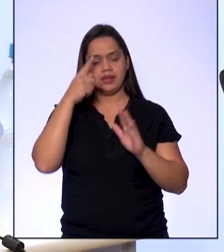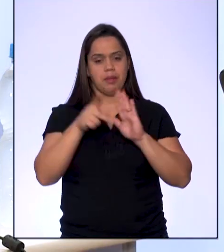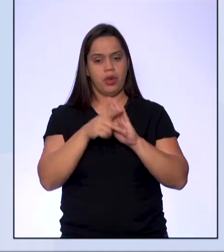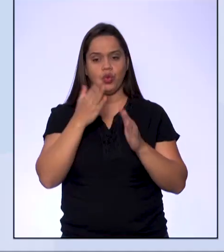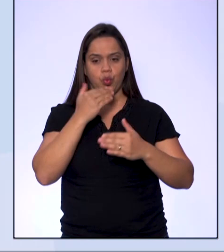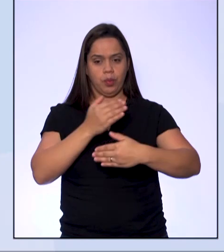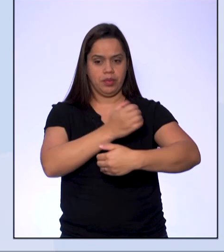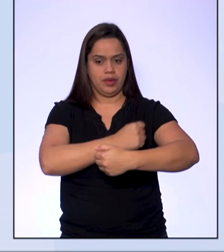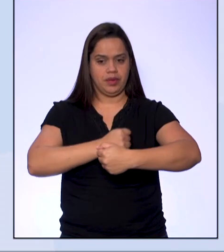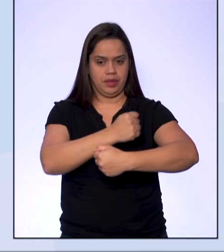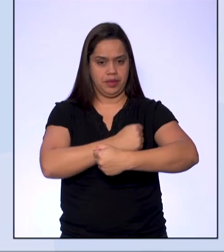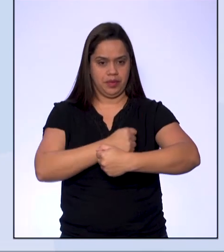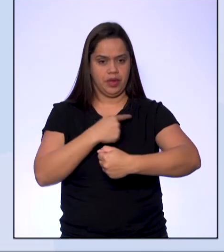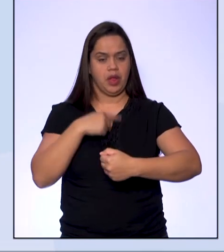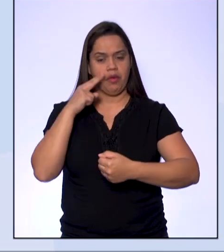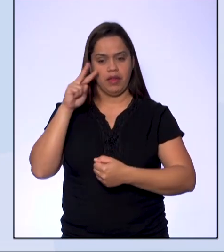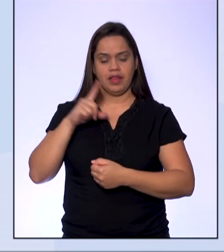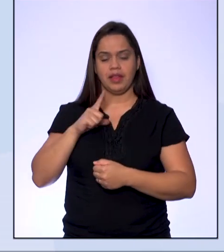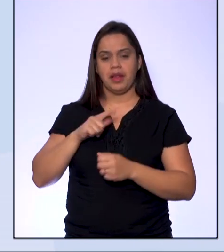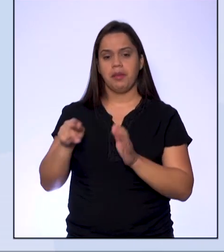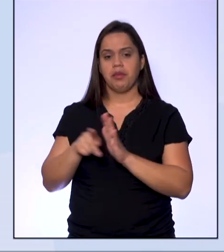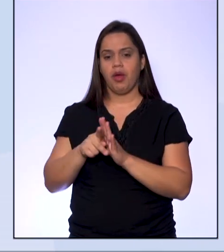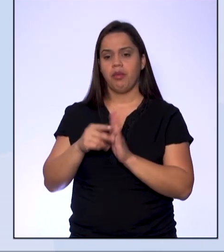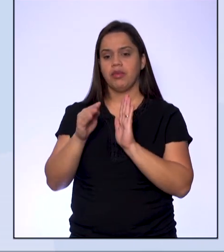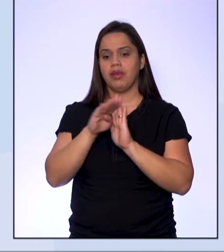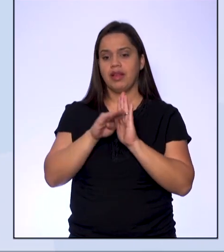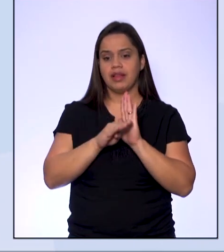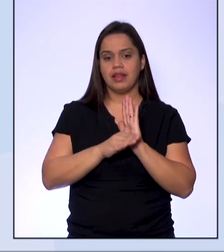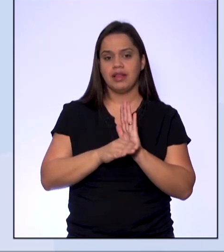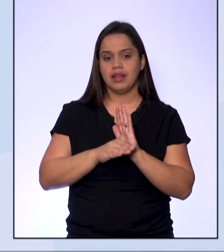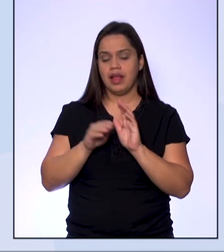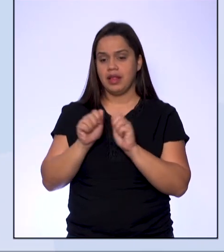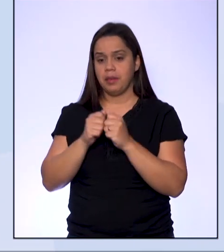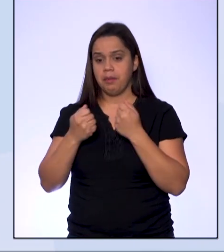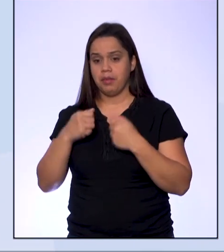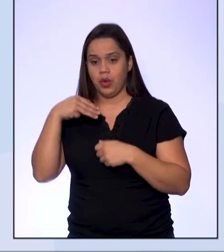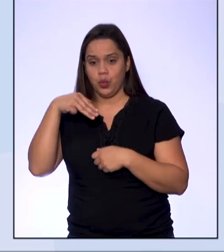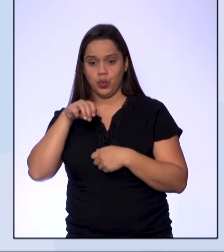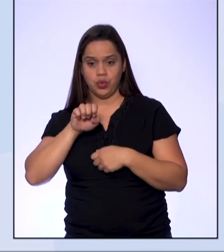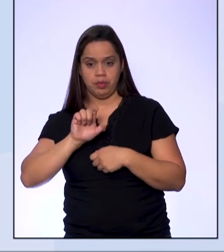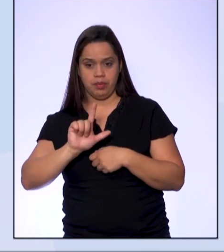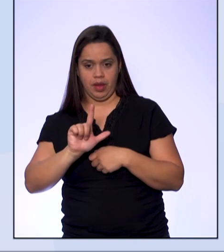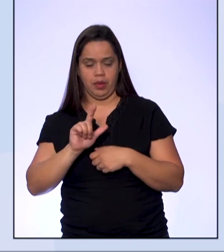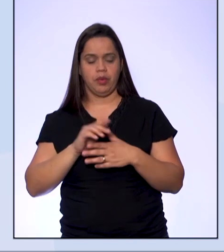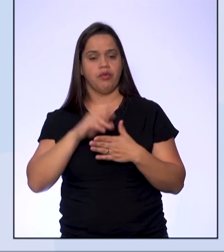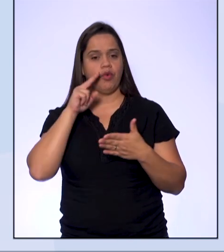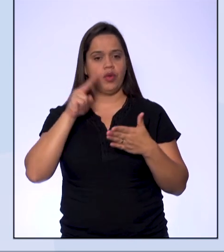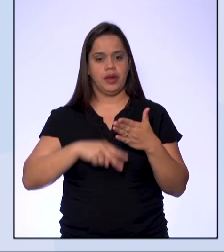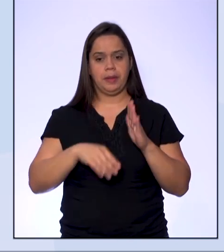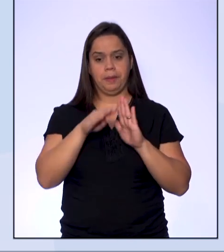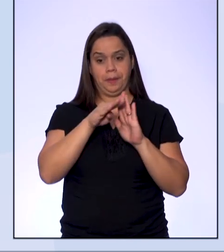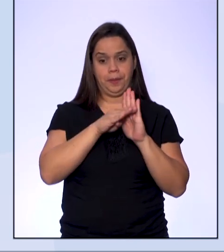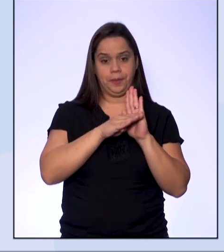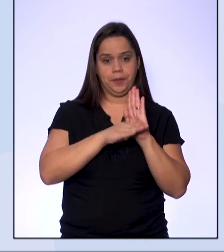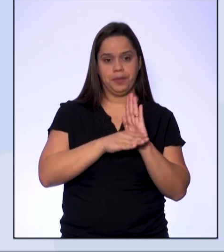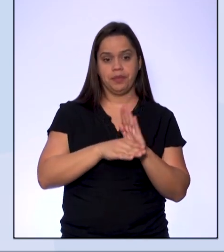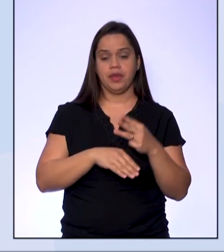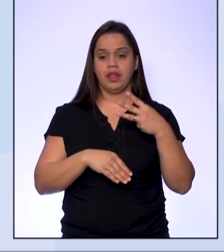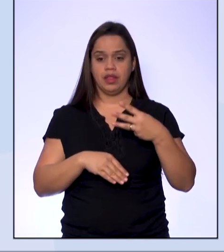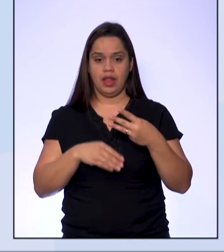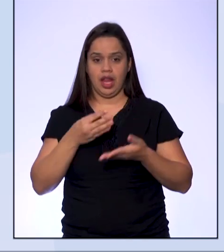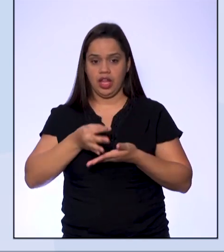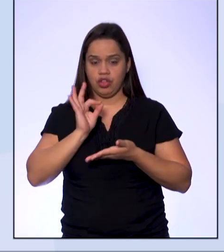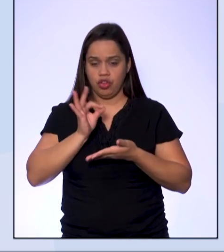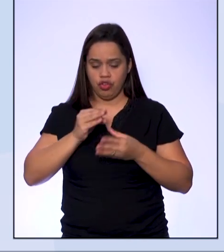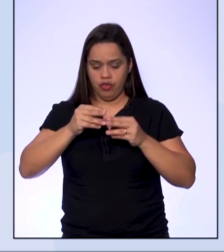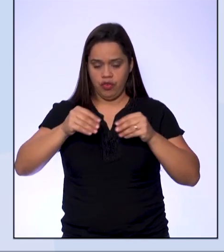nós temos uma receita de pão de mel. Então, vou ler rapidamente para vocês. Ingredientes: 3 xícaras de farinha